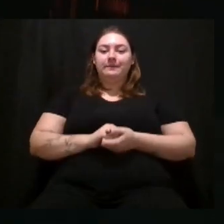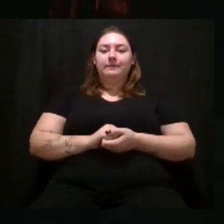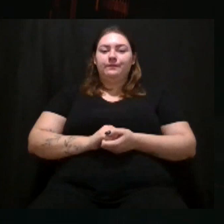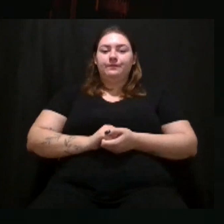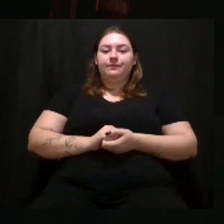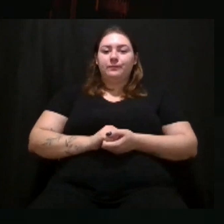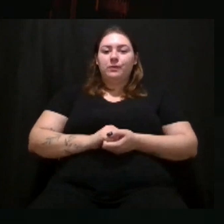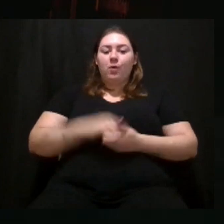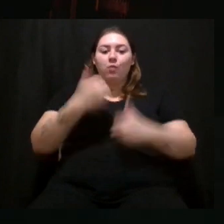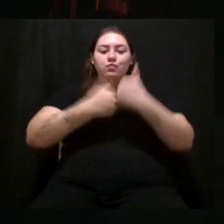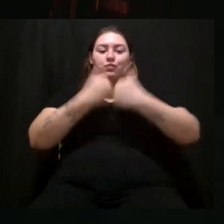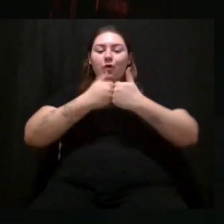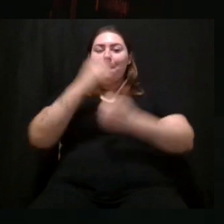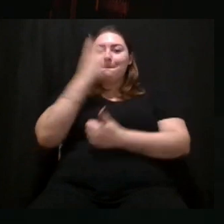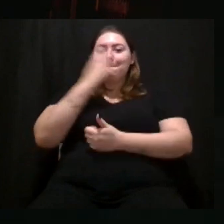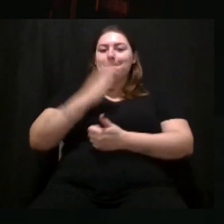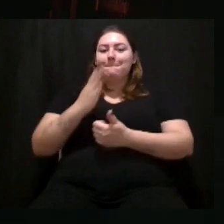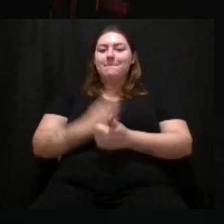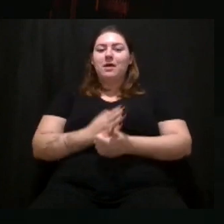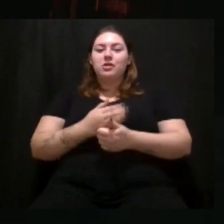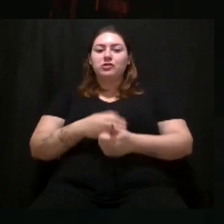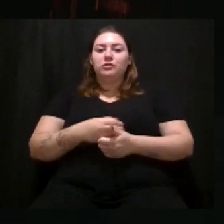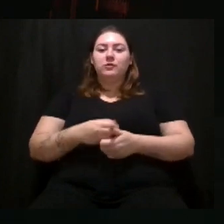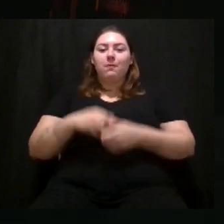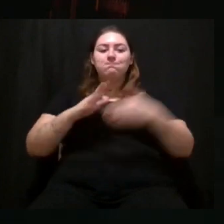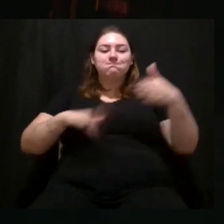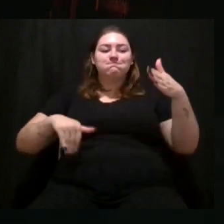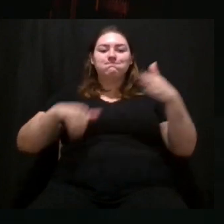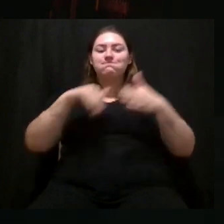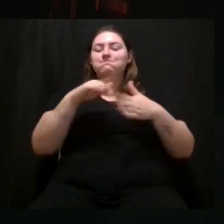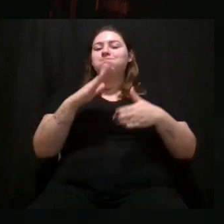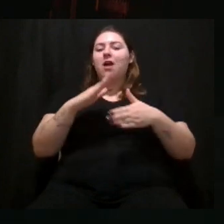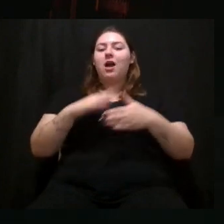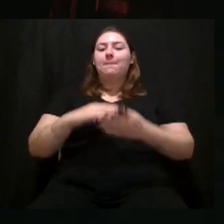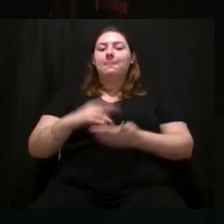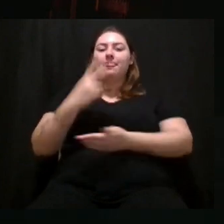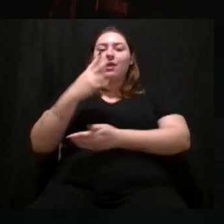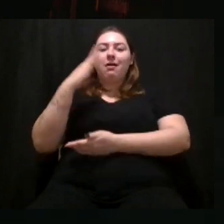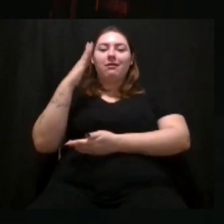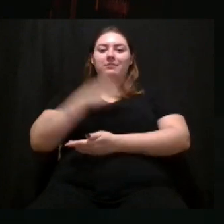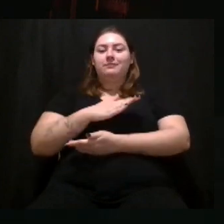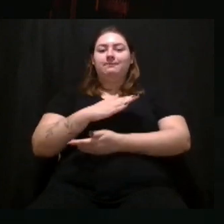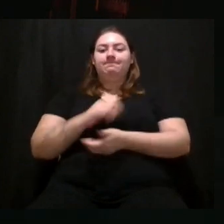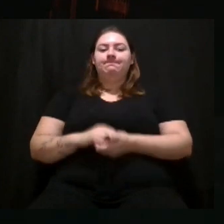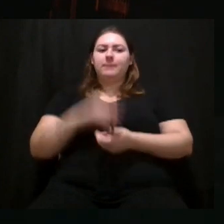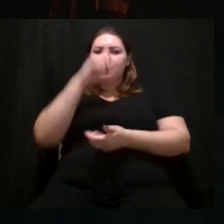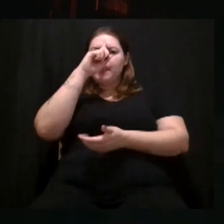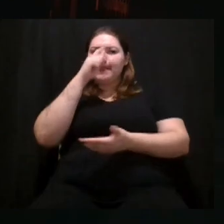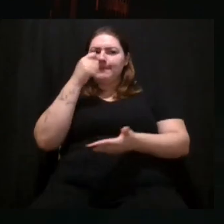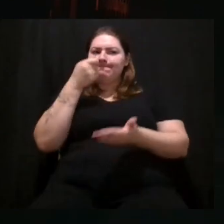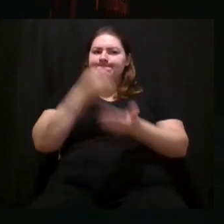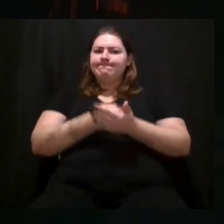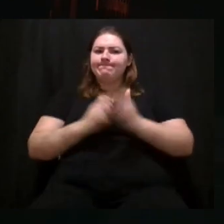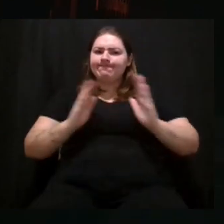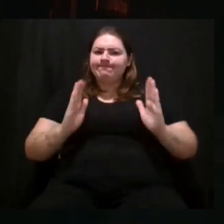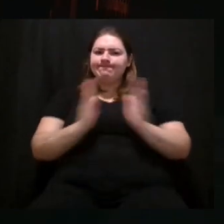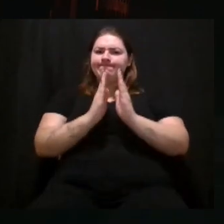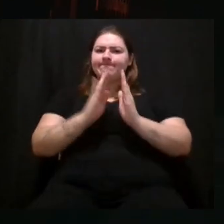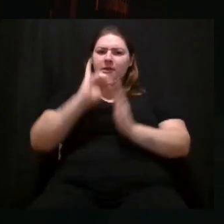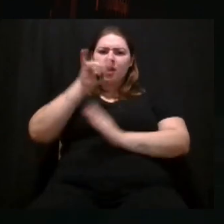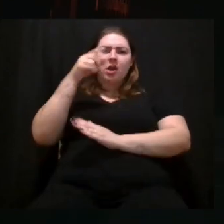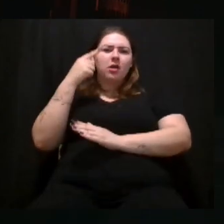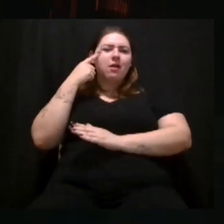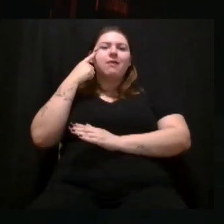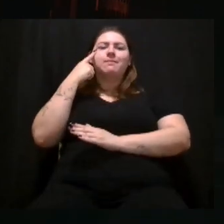às 14h, no horário de Brasília, em um duelo decisivo contra o Japão e vale, gente,